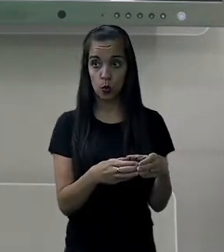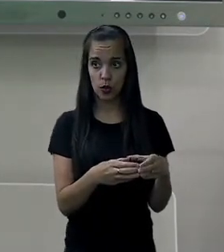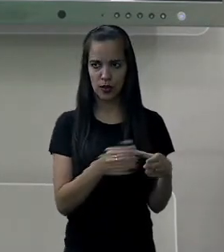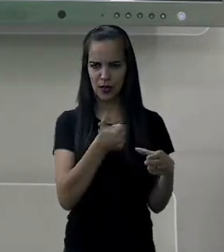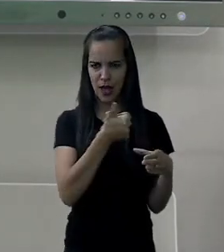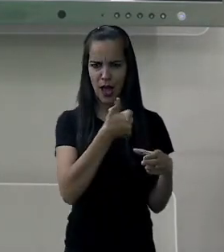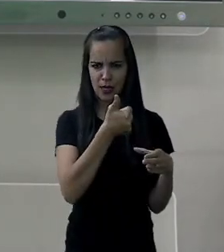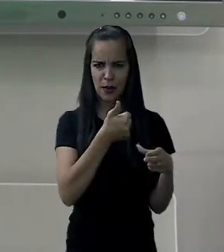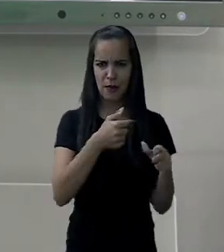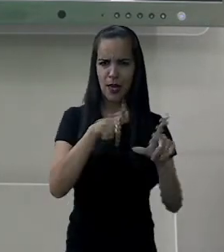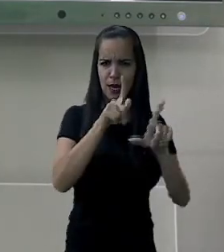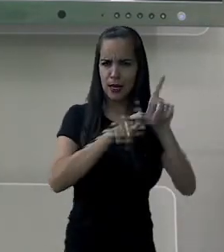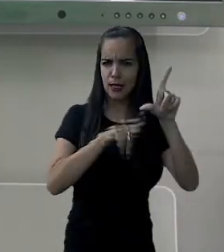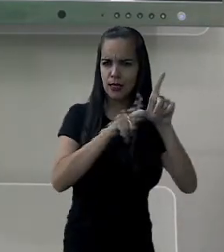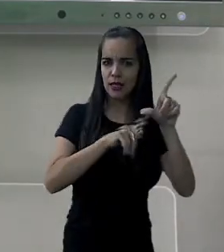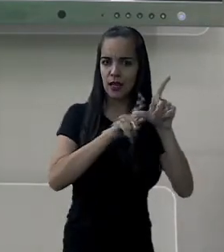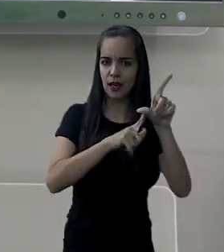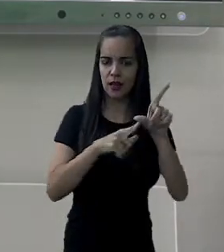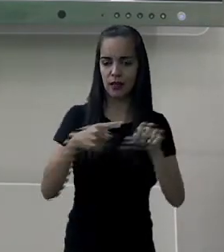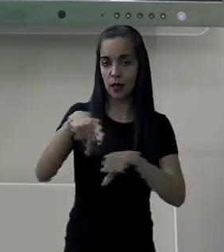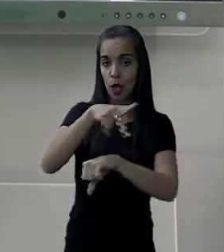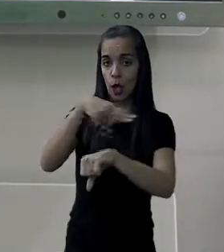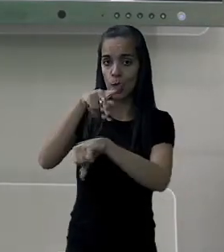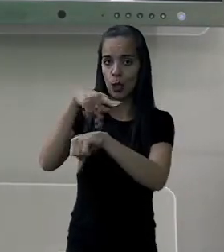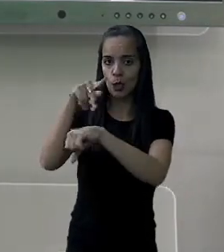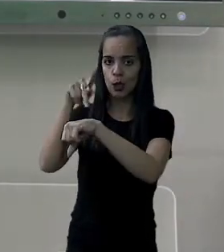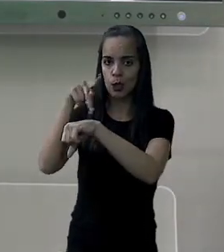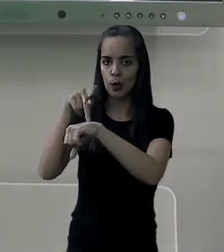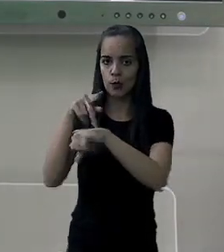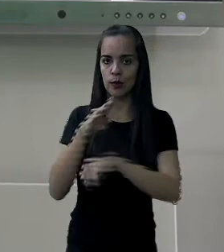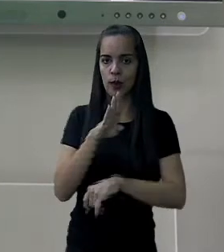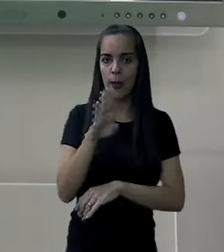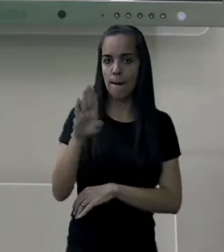primeiras letras dos Países